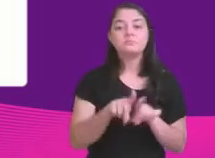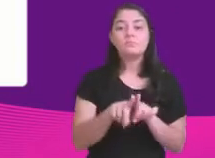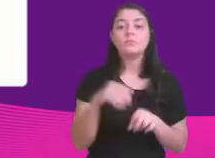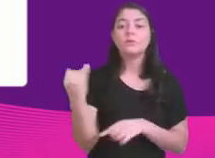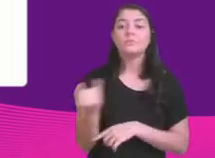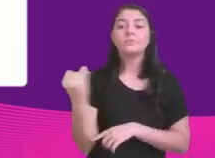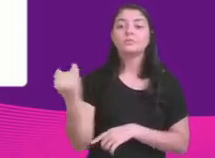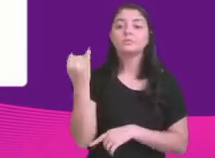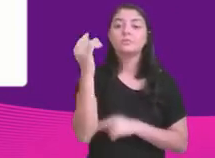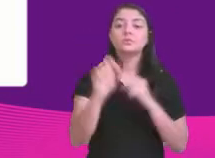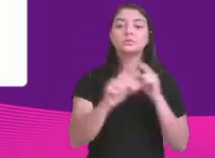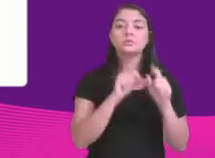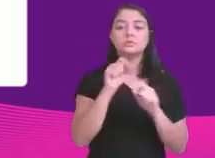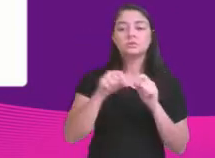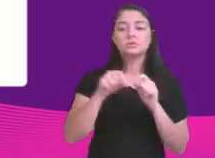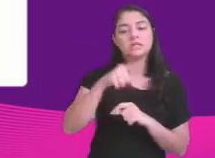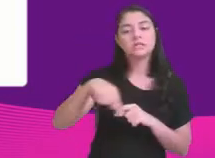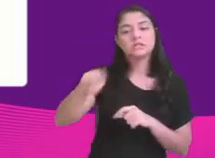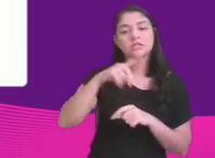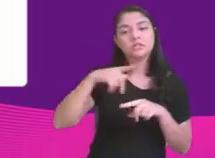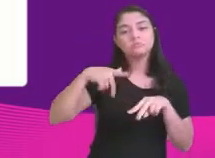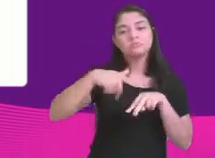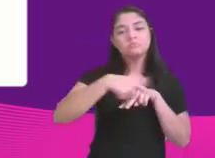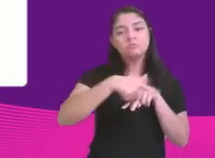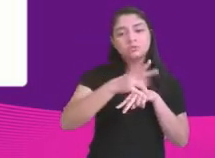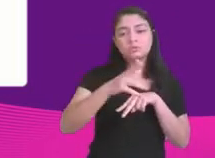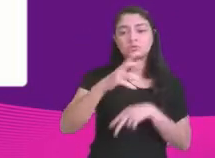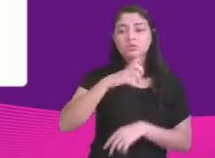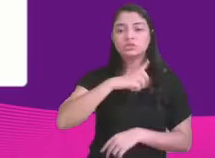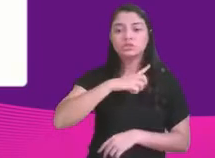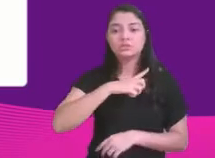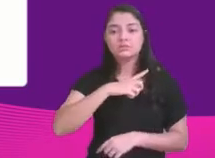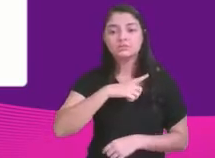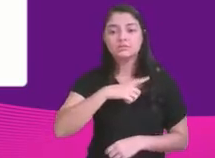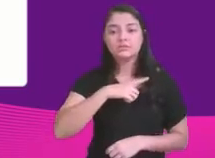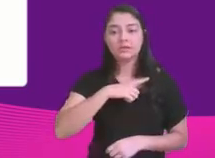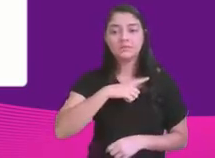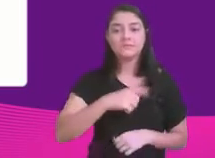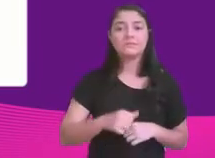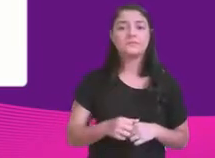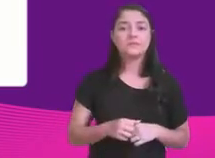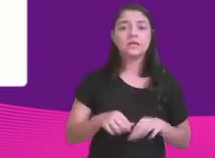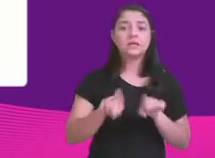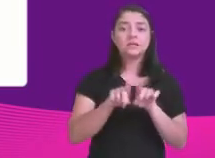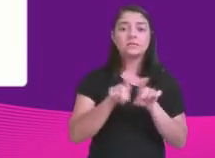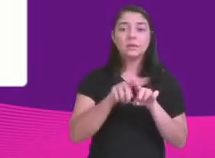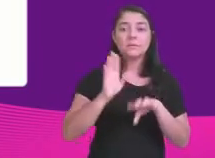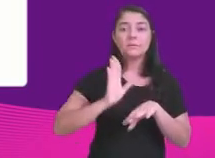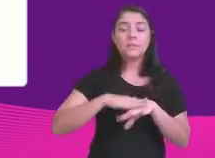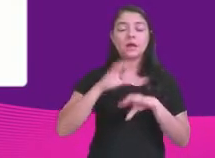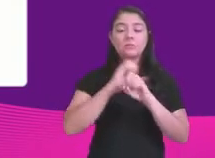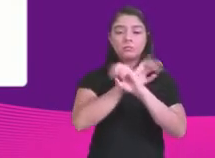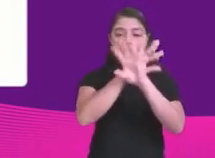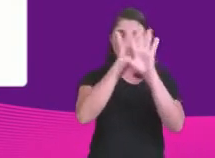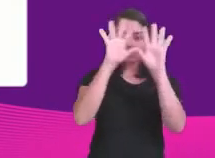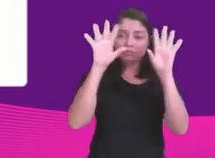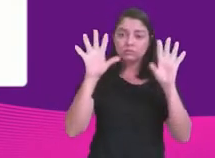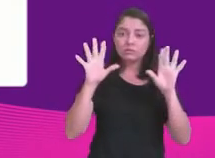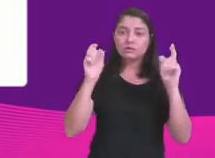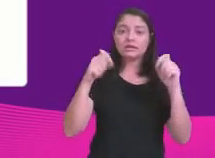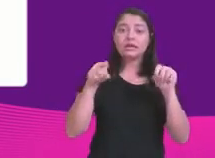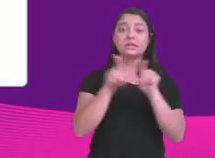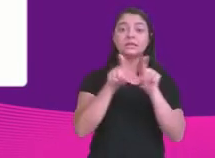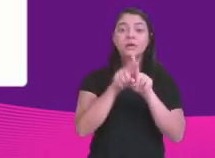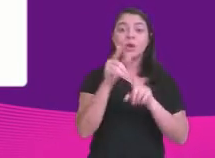gente tenha o espécime cirúrgico da forma mais completa possível, porque, afinal de contas, o que interessa